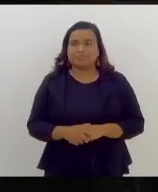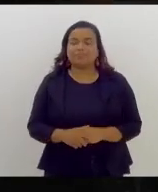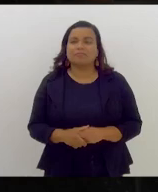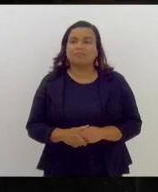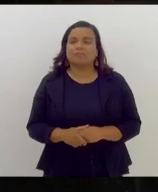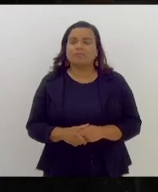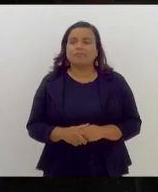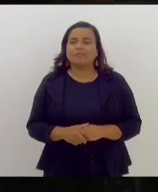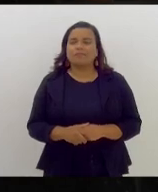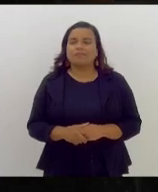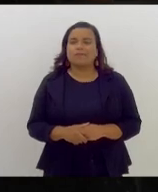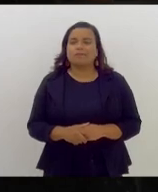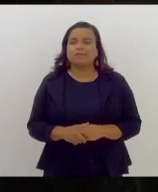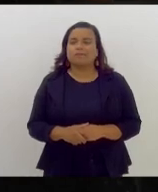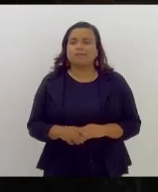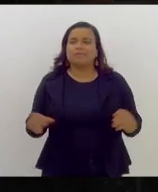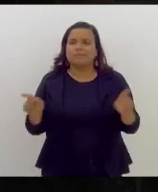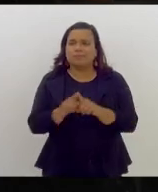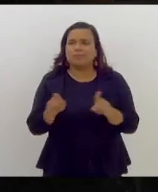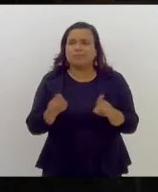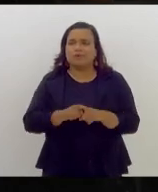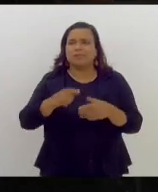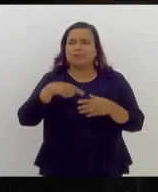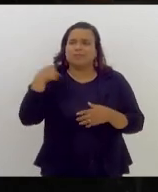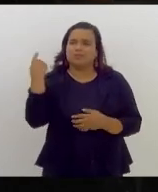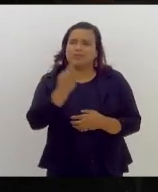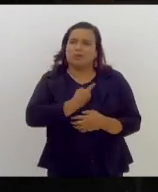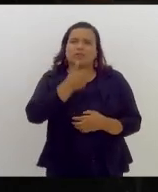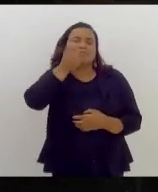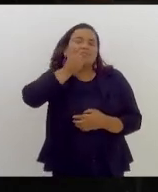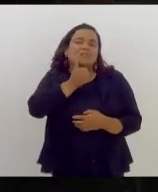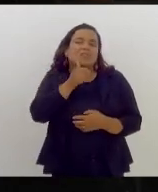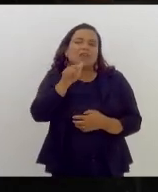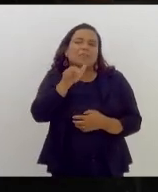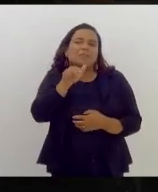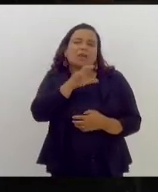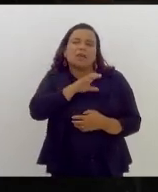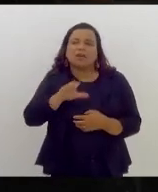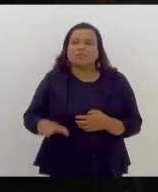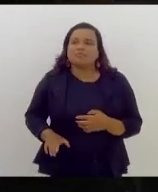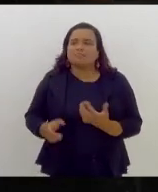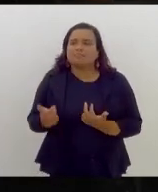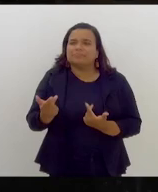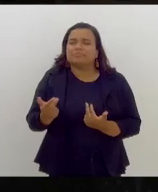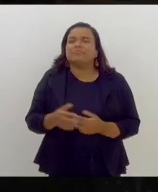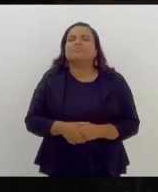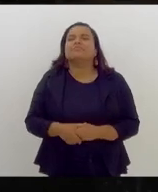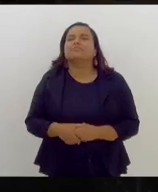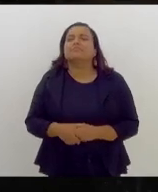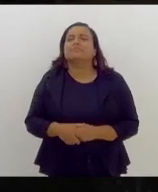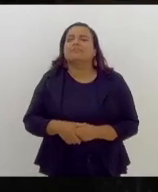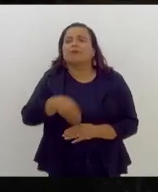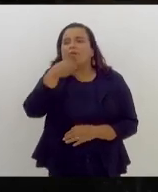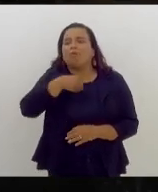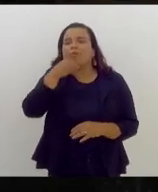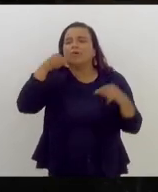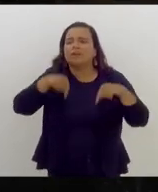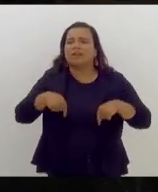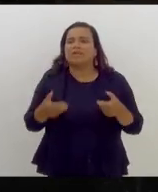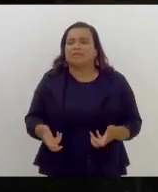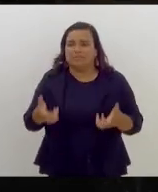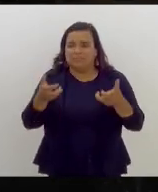e minha, nossa irmã em Cristo, eu quero, nessa oportunidade,